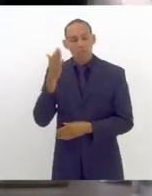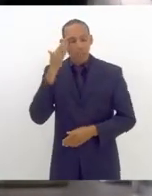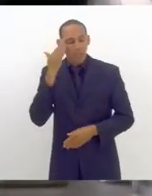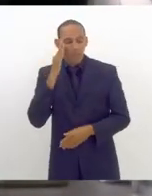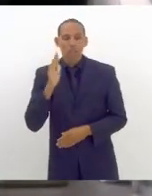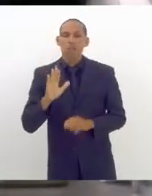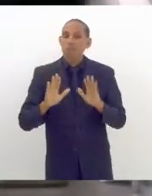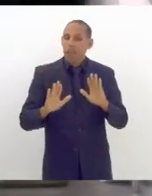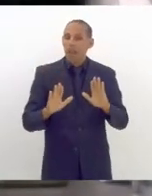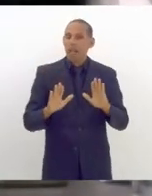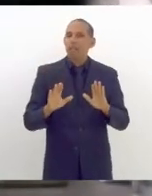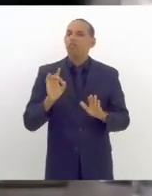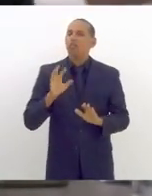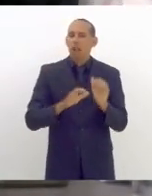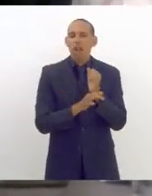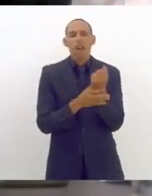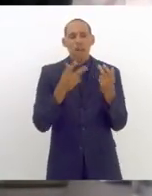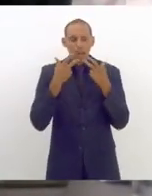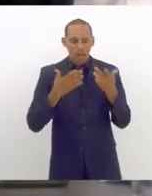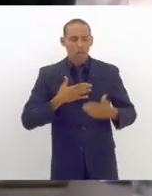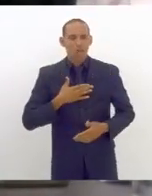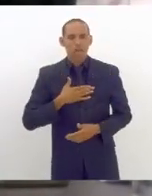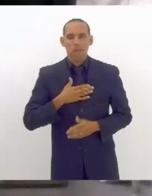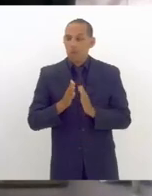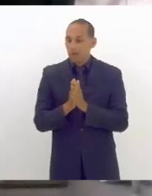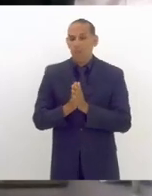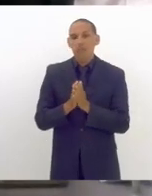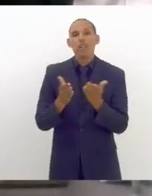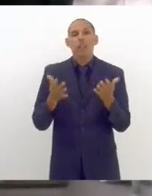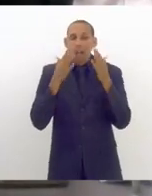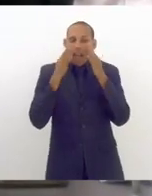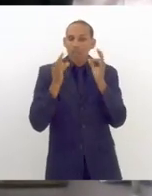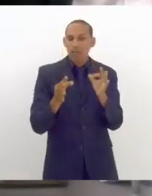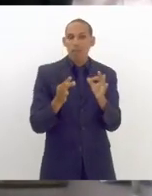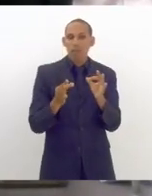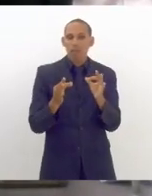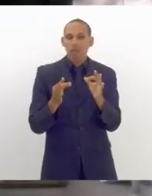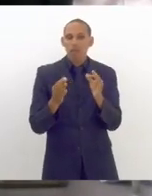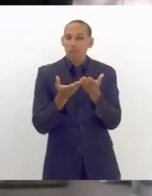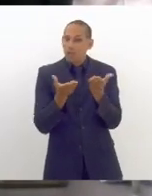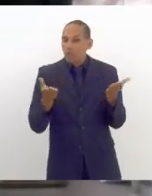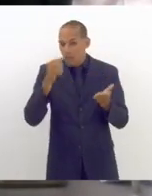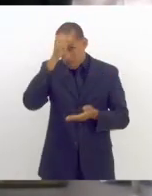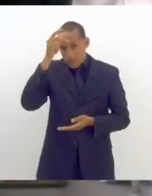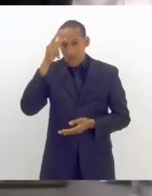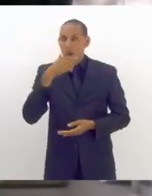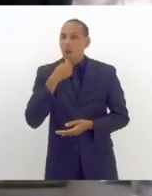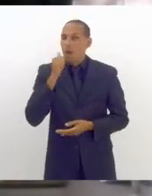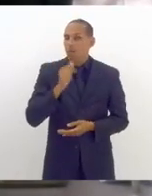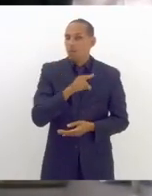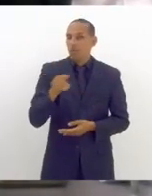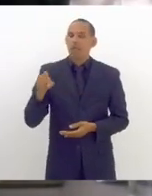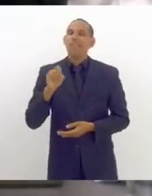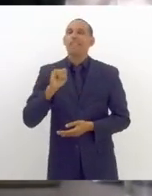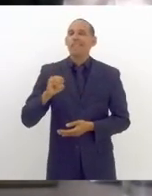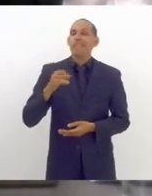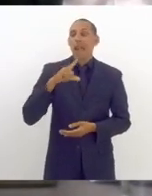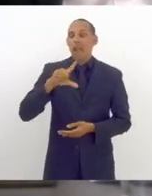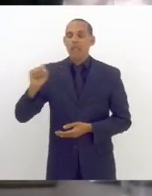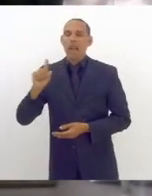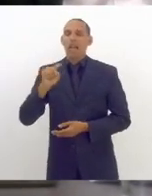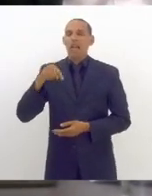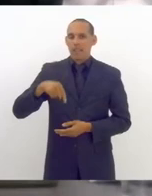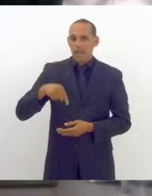é só é só a garantia minha fala por favor então chama atenção senhoras e seus prefeitos se a gente não sair daqui